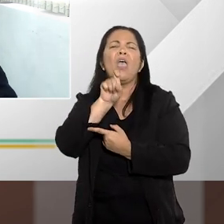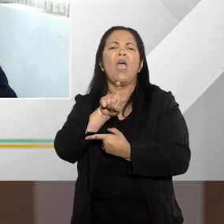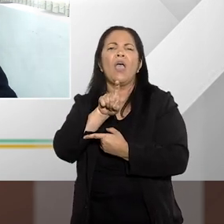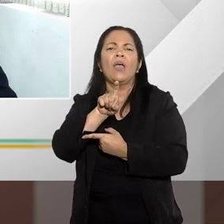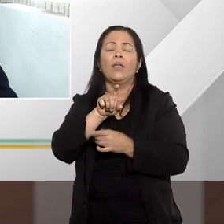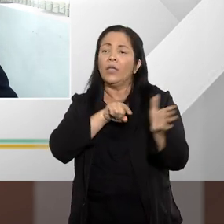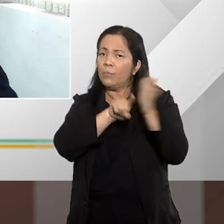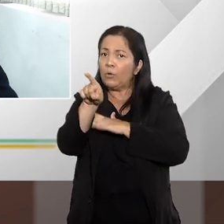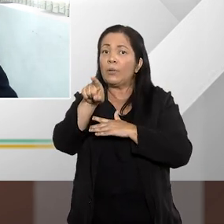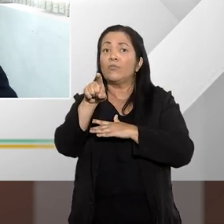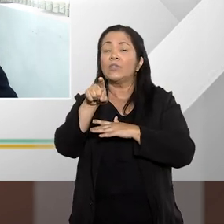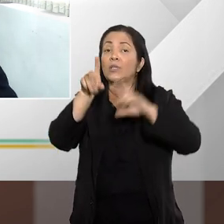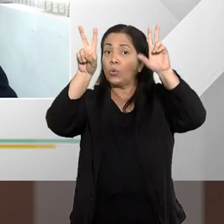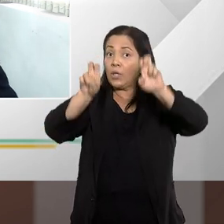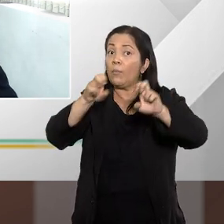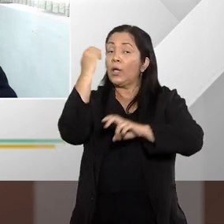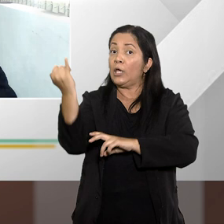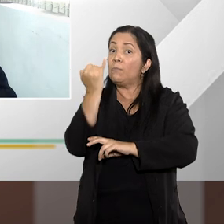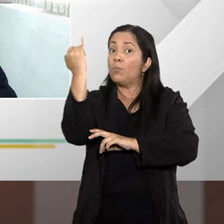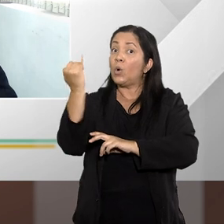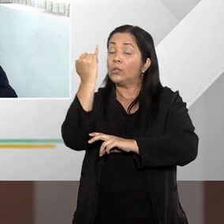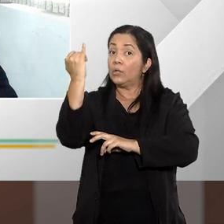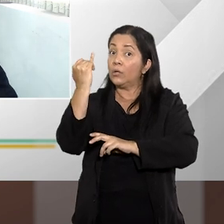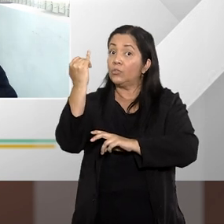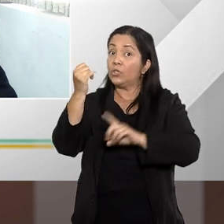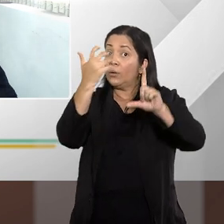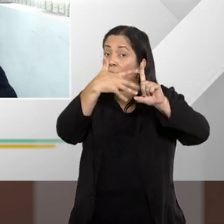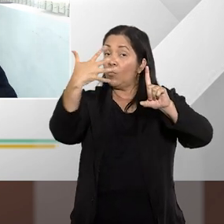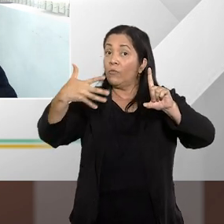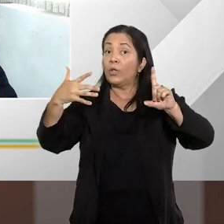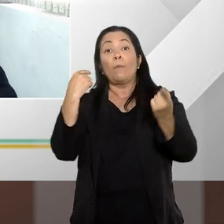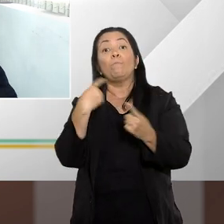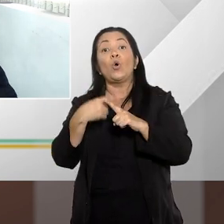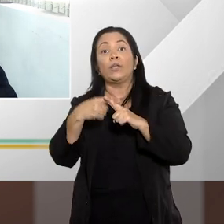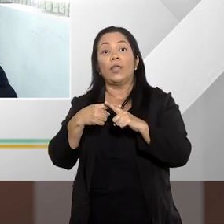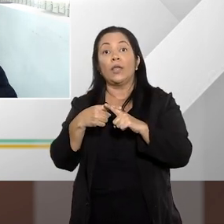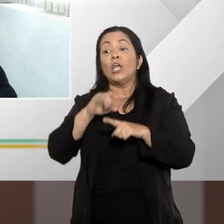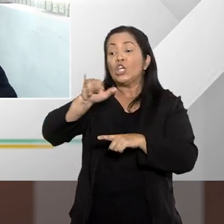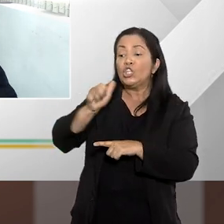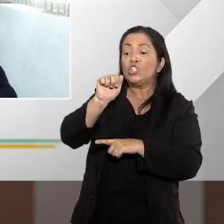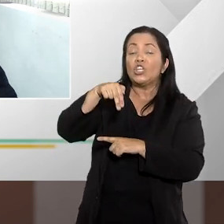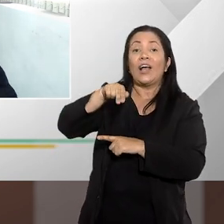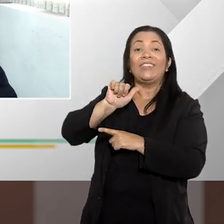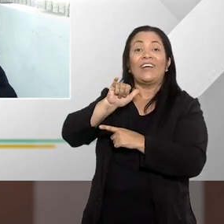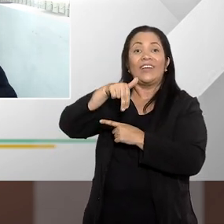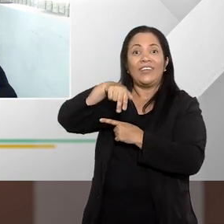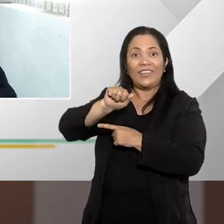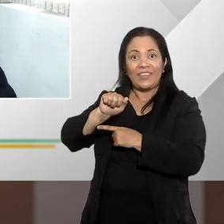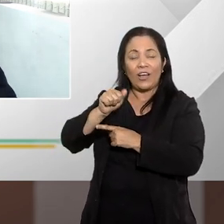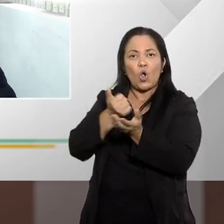para a população LGBTQIA+, de um modo geral, começando pela Janaína, por favor.